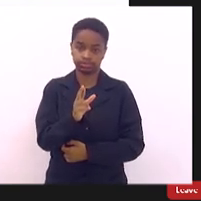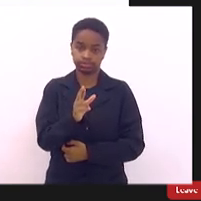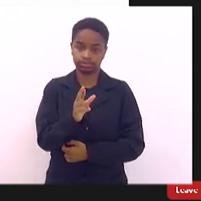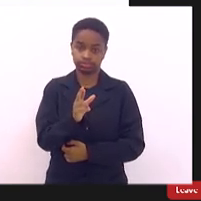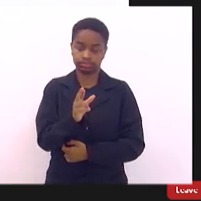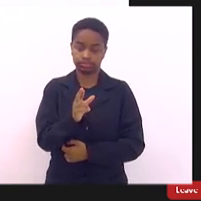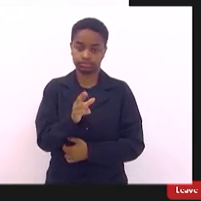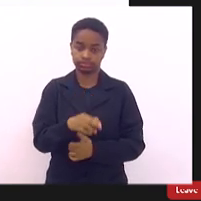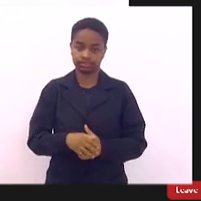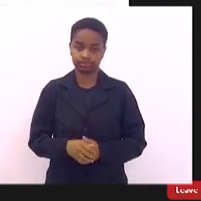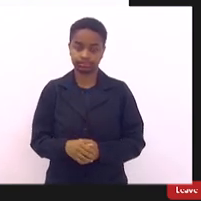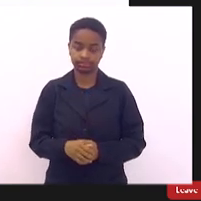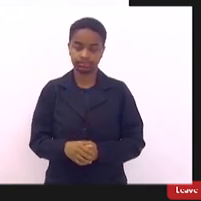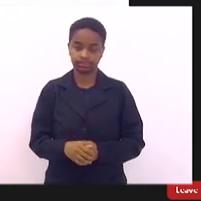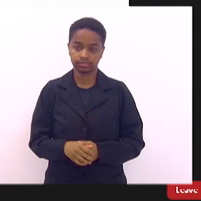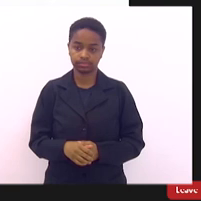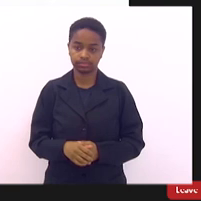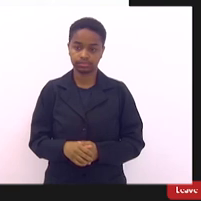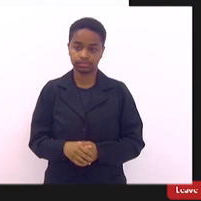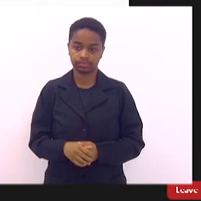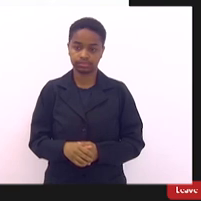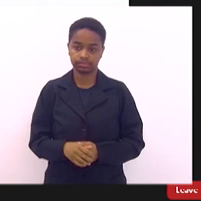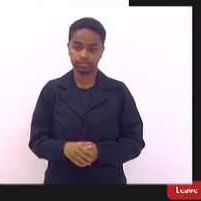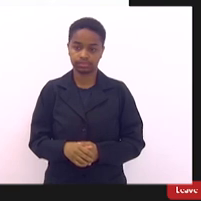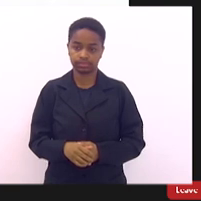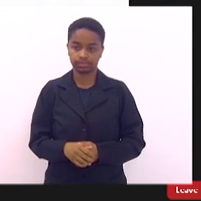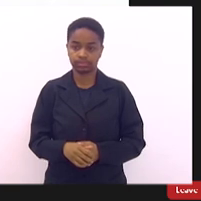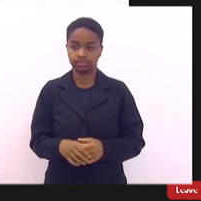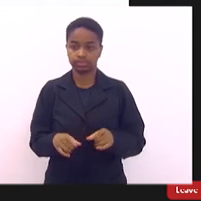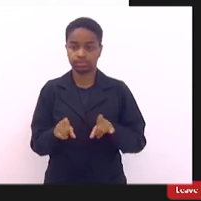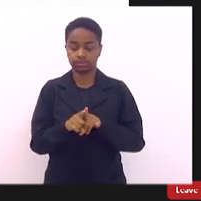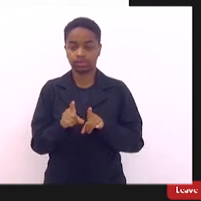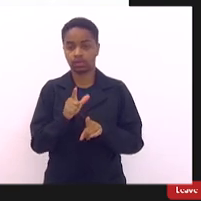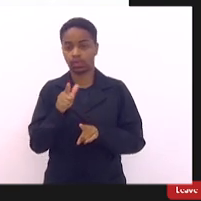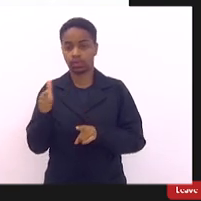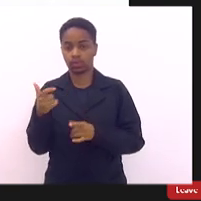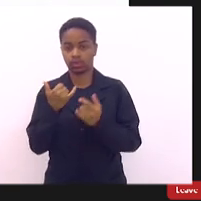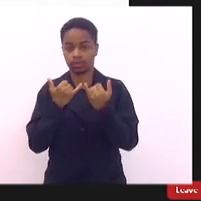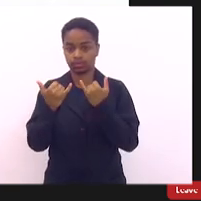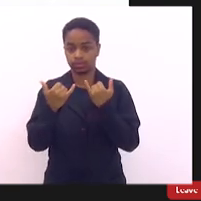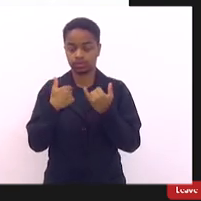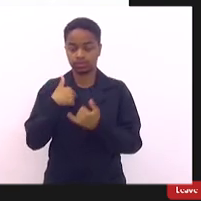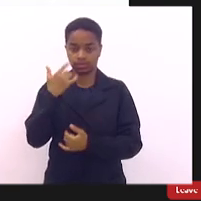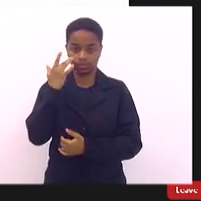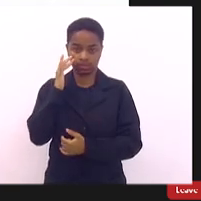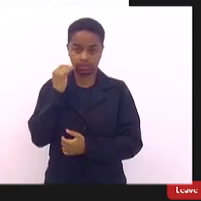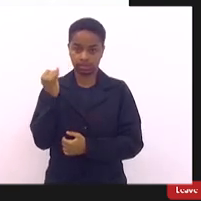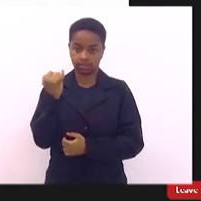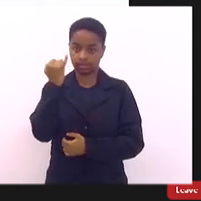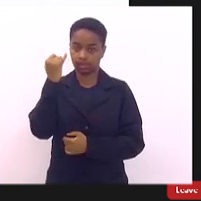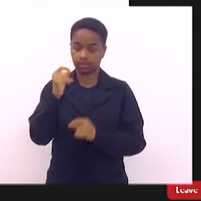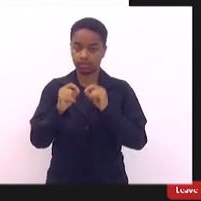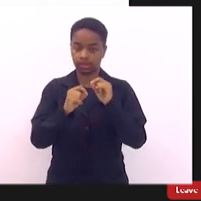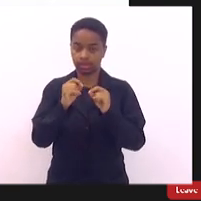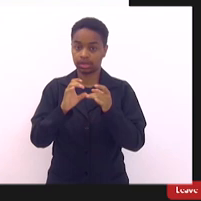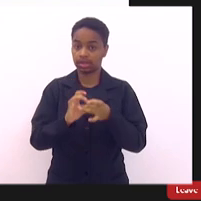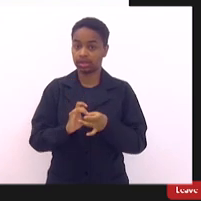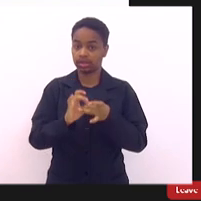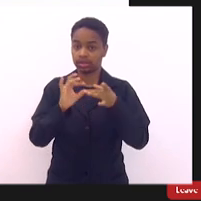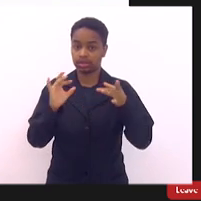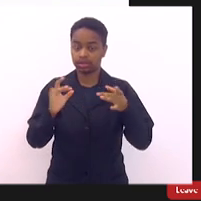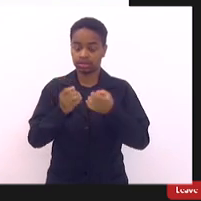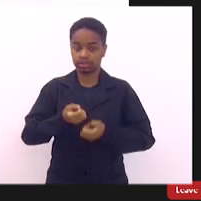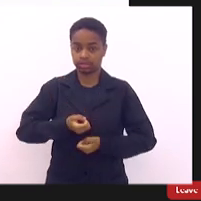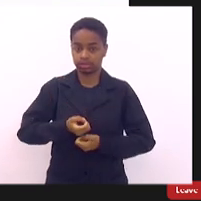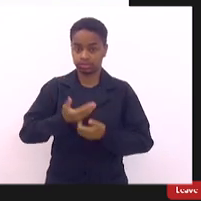alegando isso, né? Terem sentido isso. E aqui outro número que eu acho importante é o de liberdade para